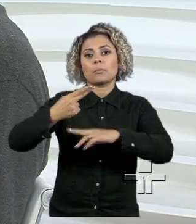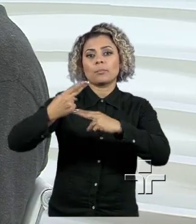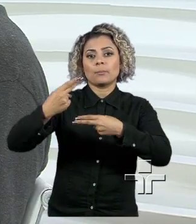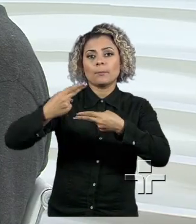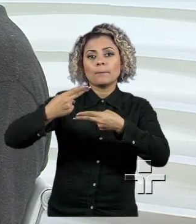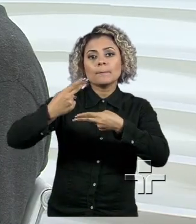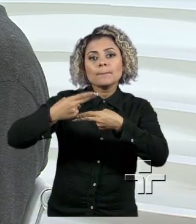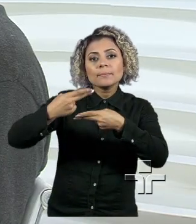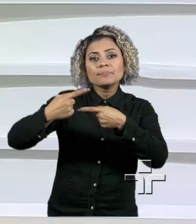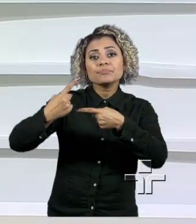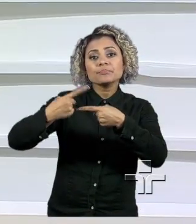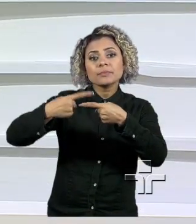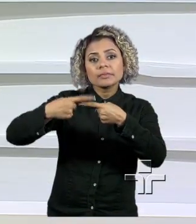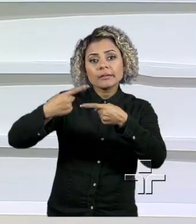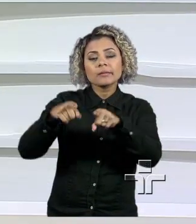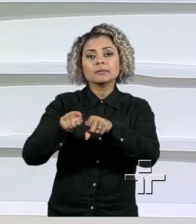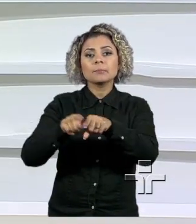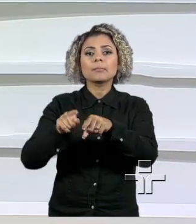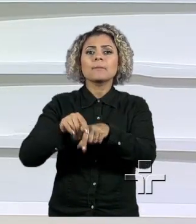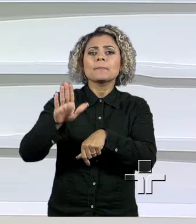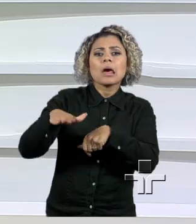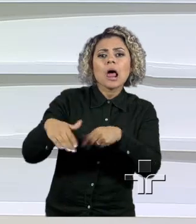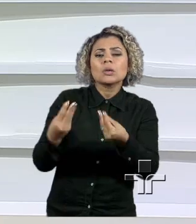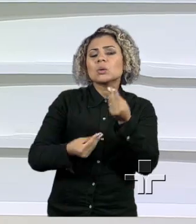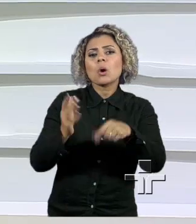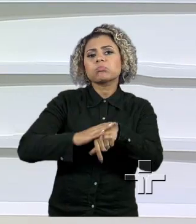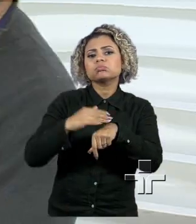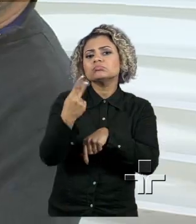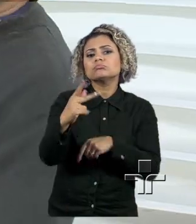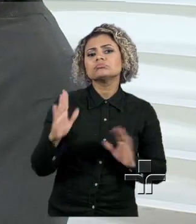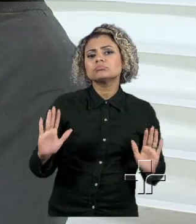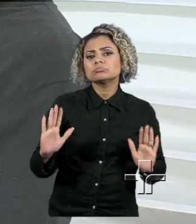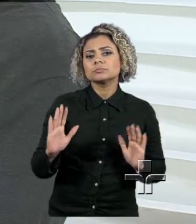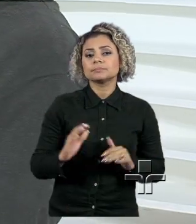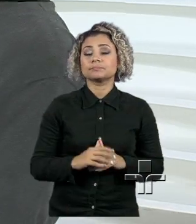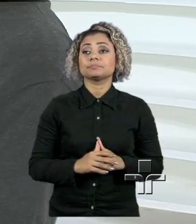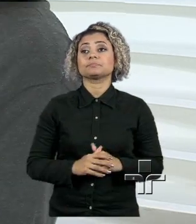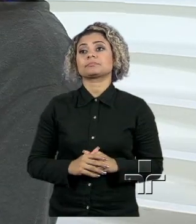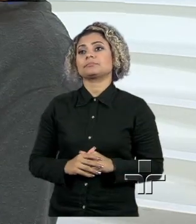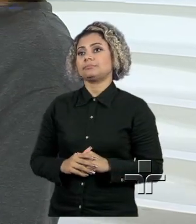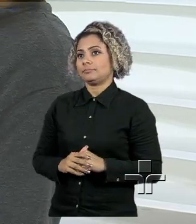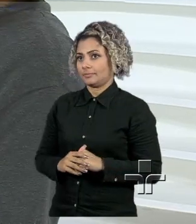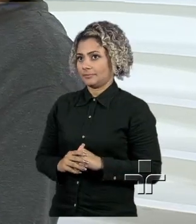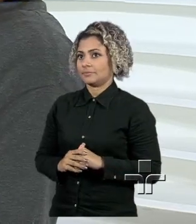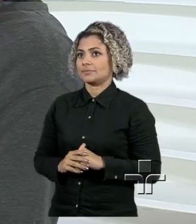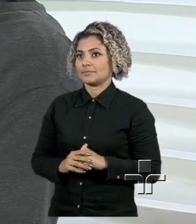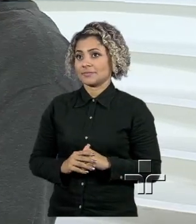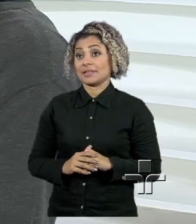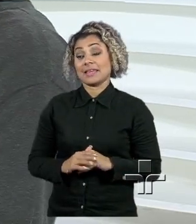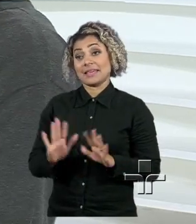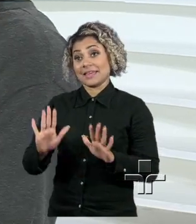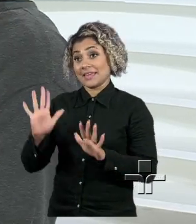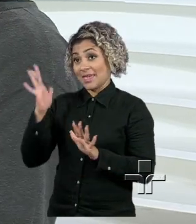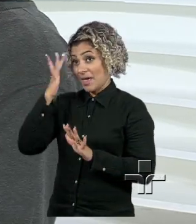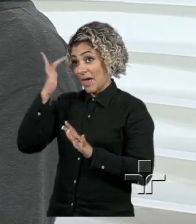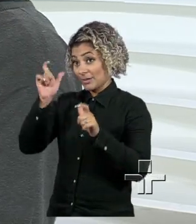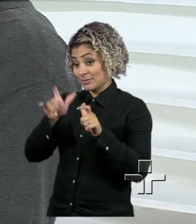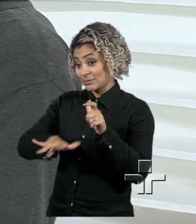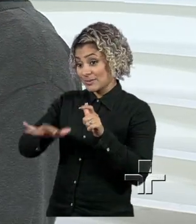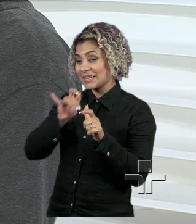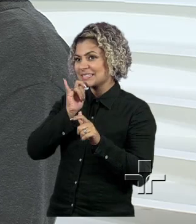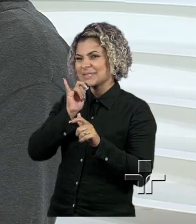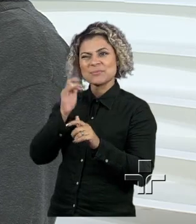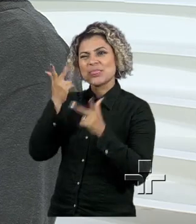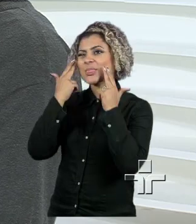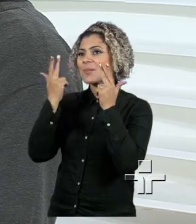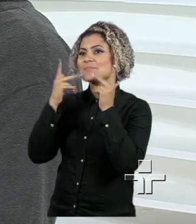escolheria? Menos imposto. Menos imposto, claro. Uma coisa. Veja, Acho que é lugar comum o empresário